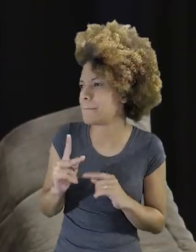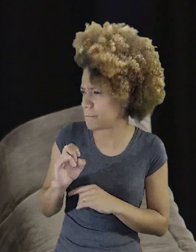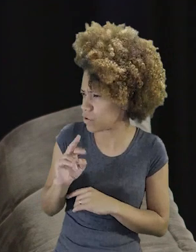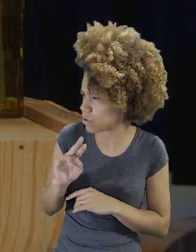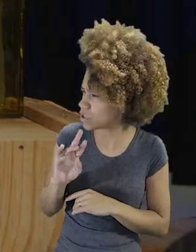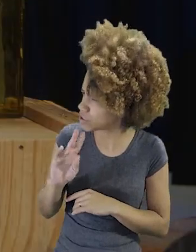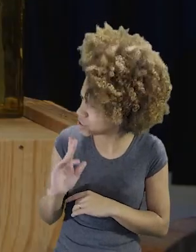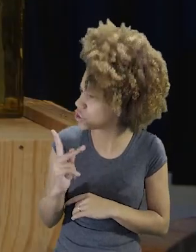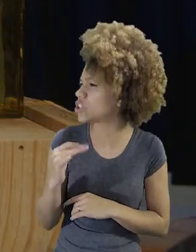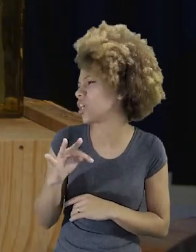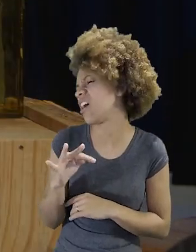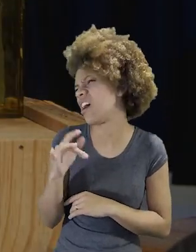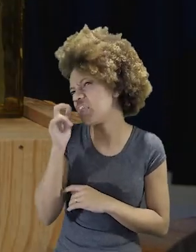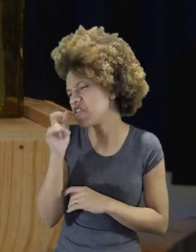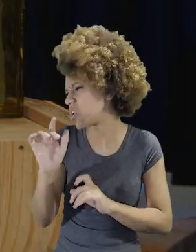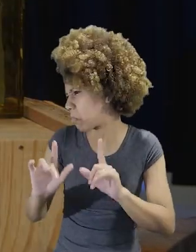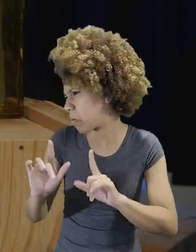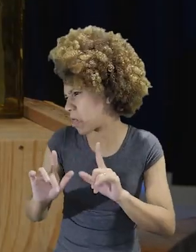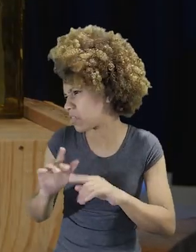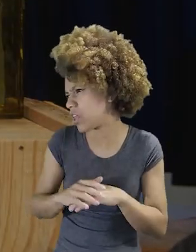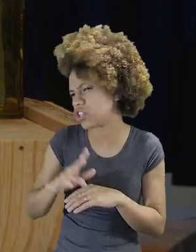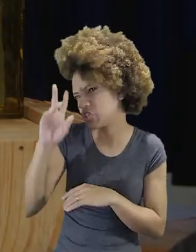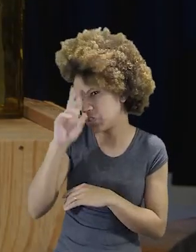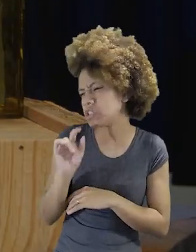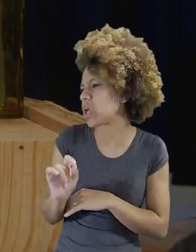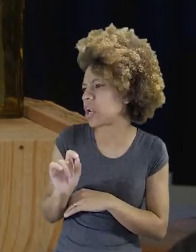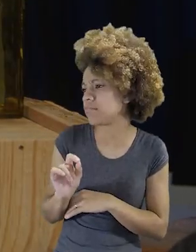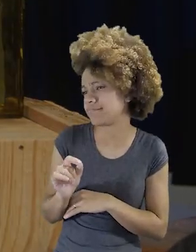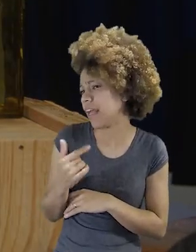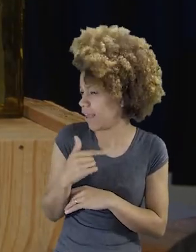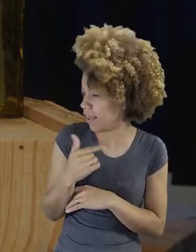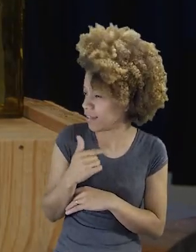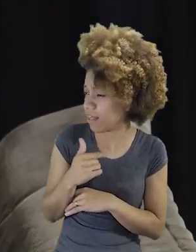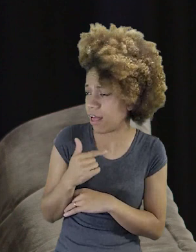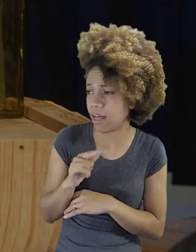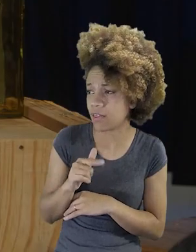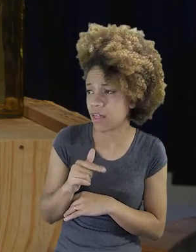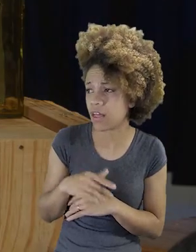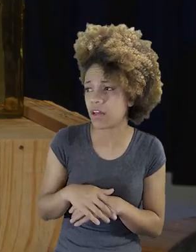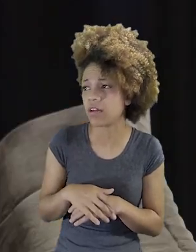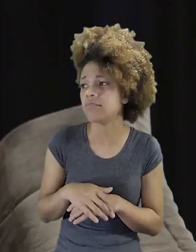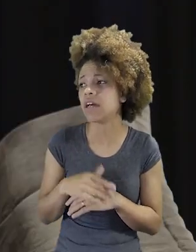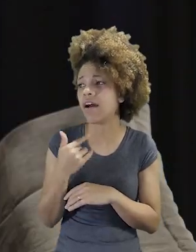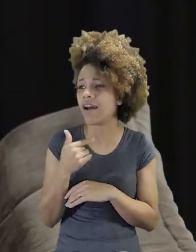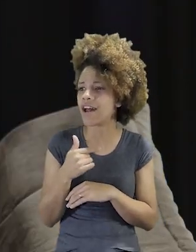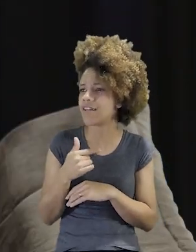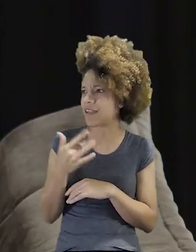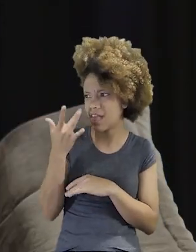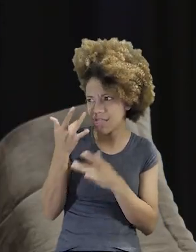programa eu vejo a vez do programa dele de história é essa poxa é engraçado